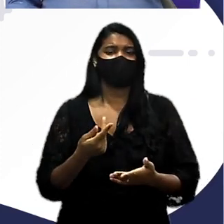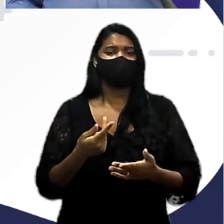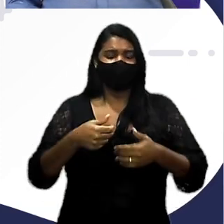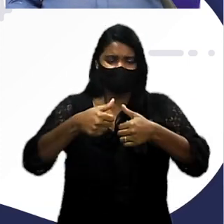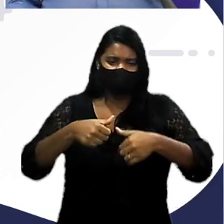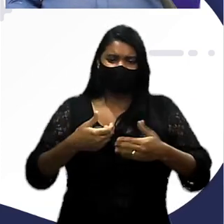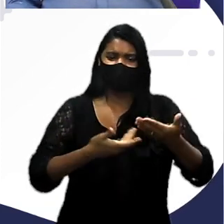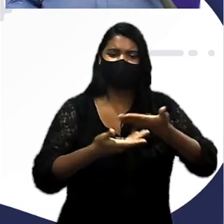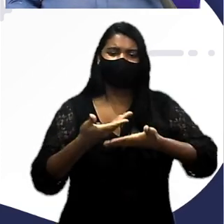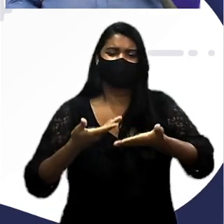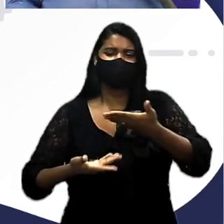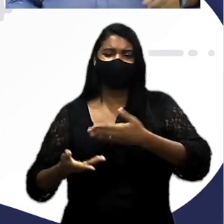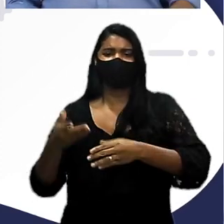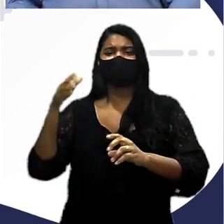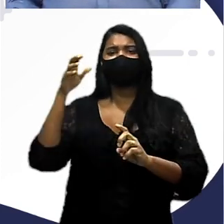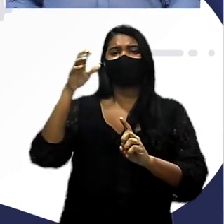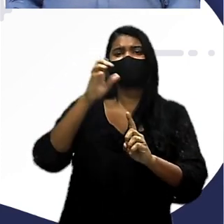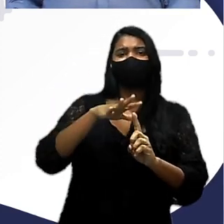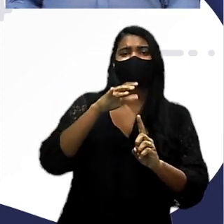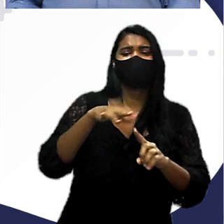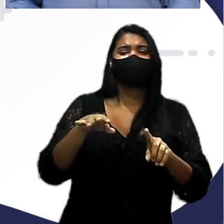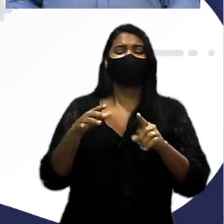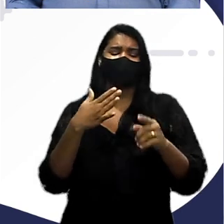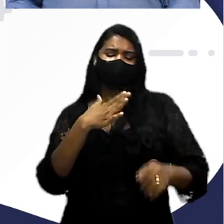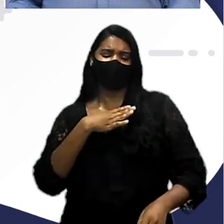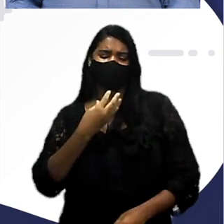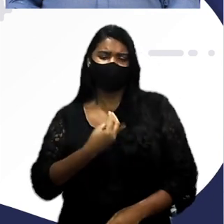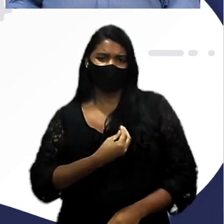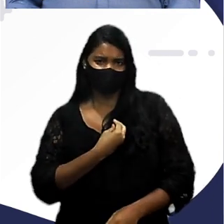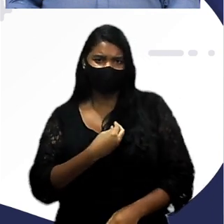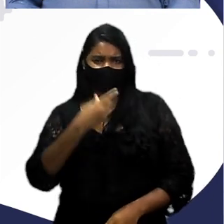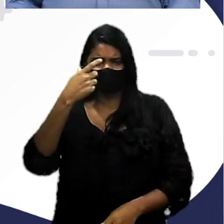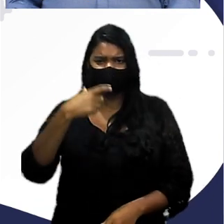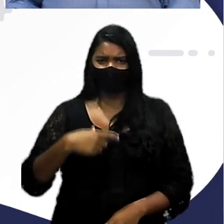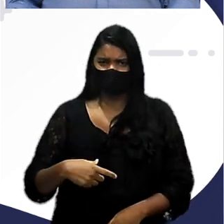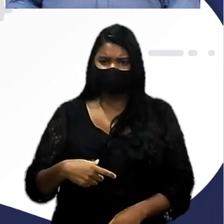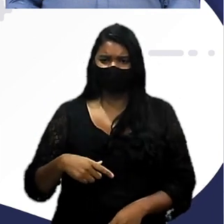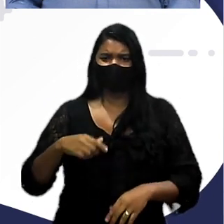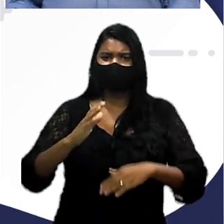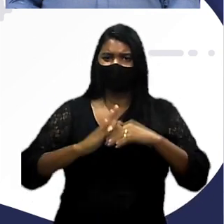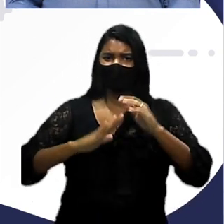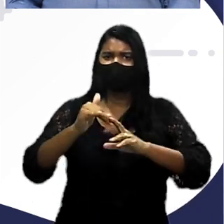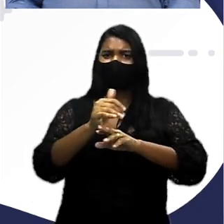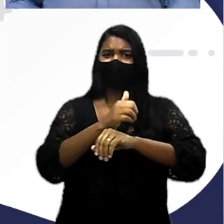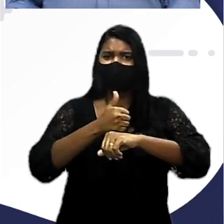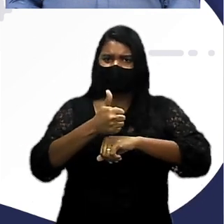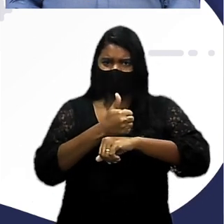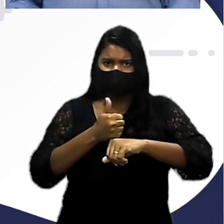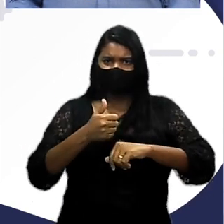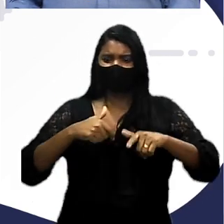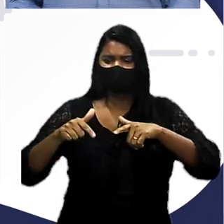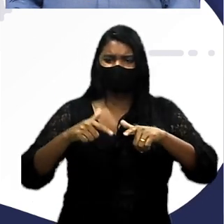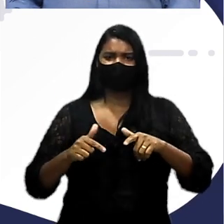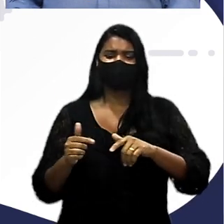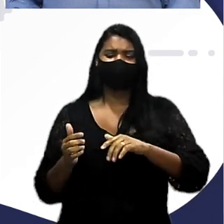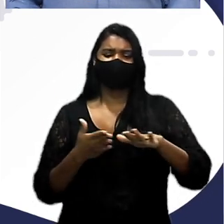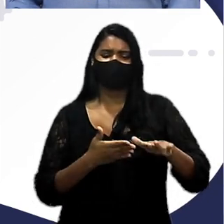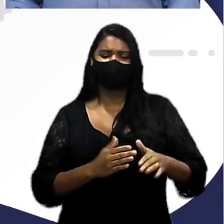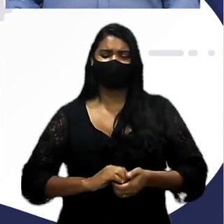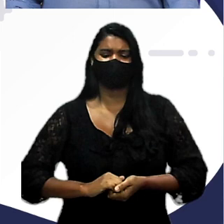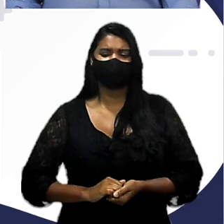estar diretamente influenciando na minha vida pessoal e na minha vida profissional, perfeito? Então,